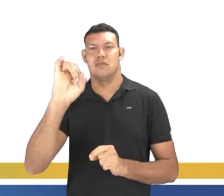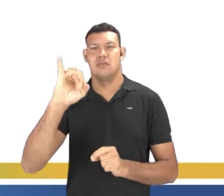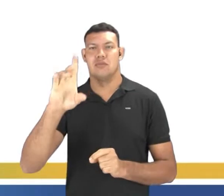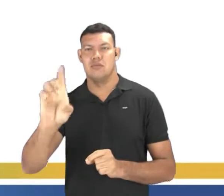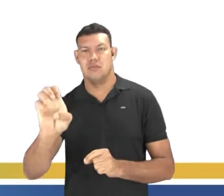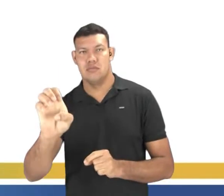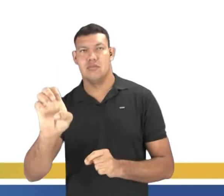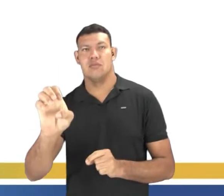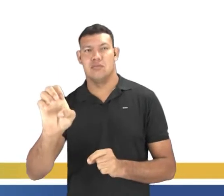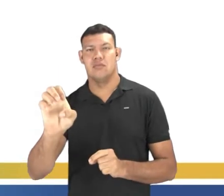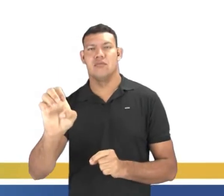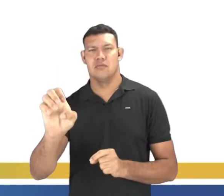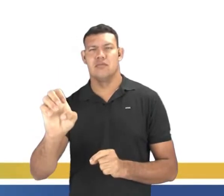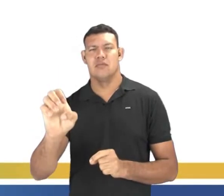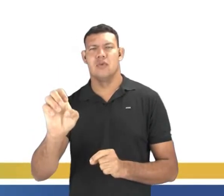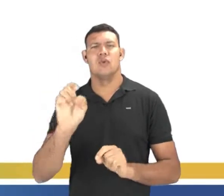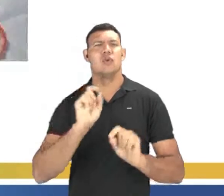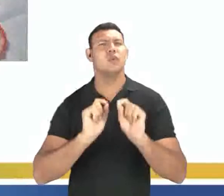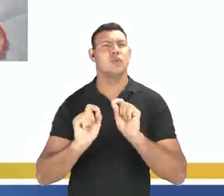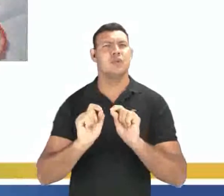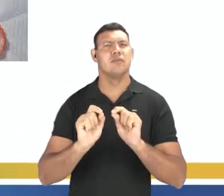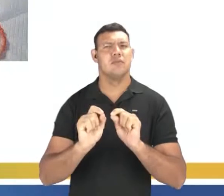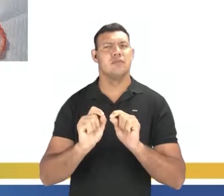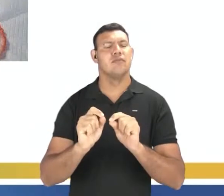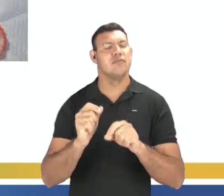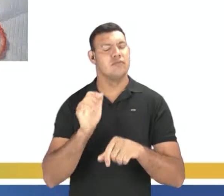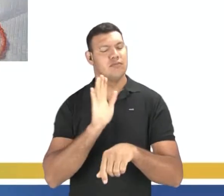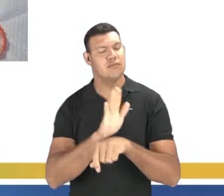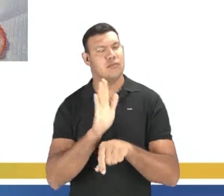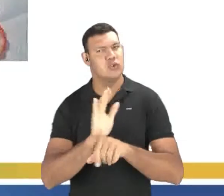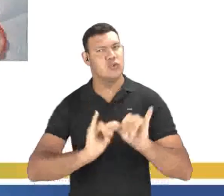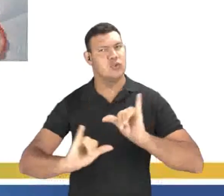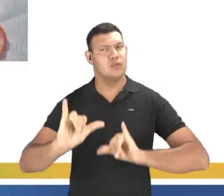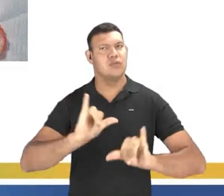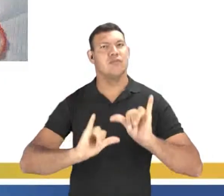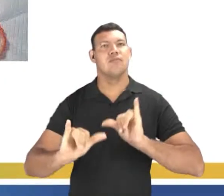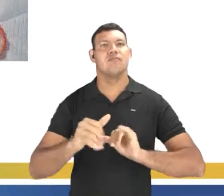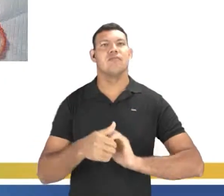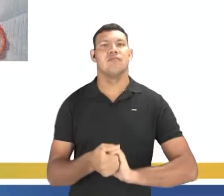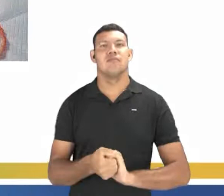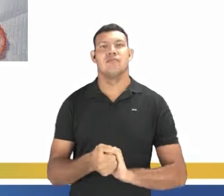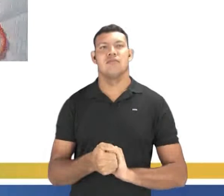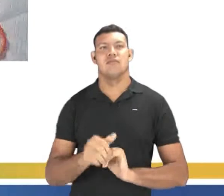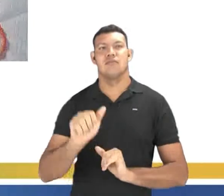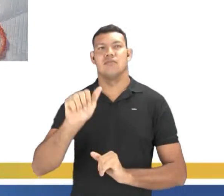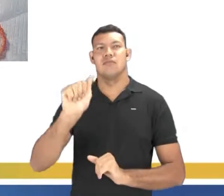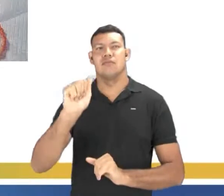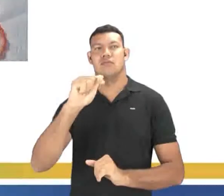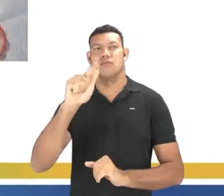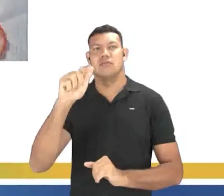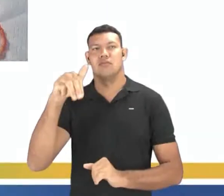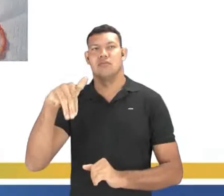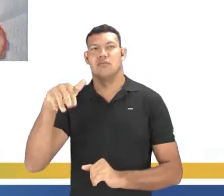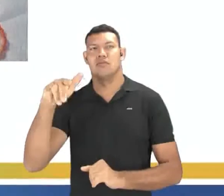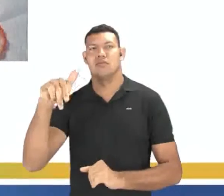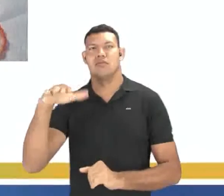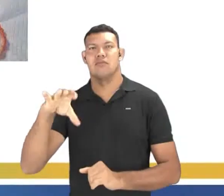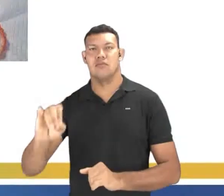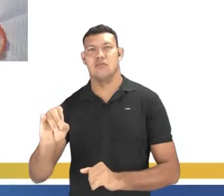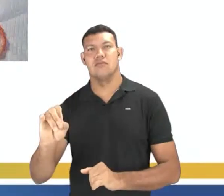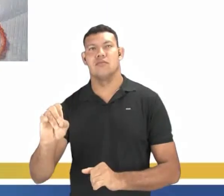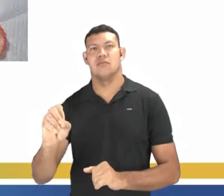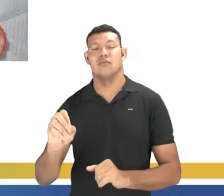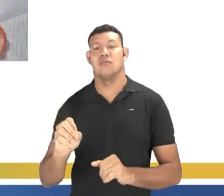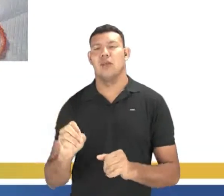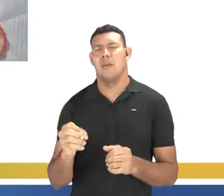substâncias que precisa ser destacadas é o sonho ele também é semelhante é uma bolsa